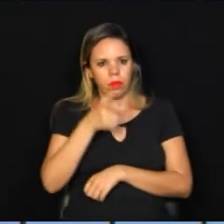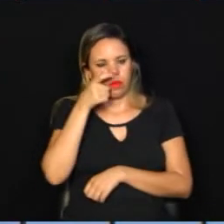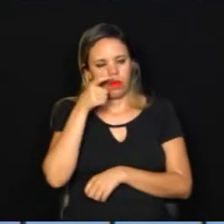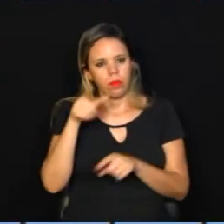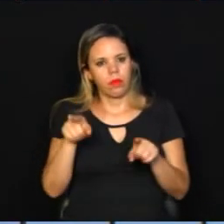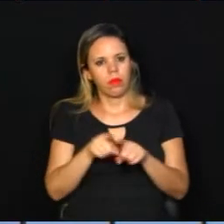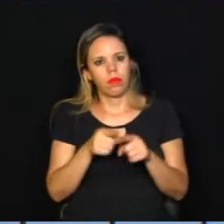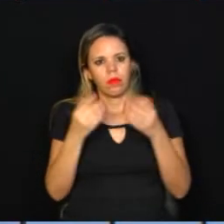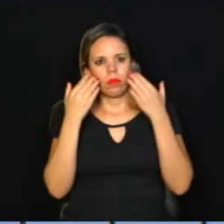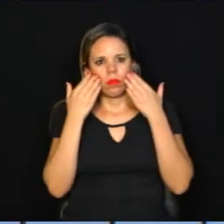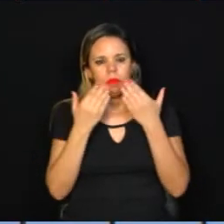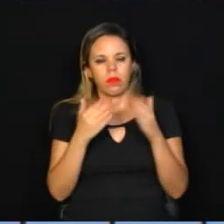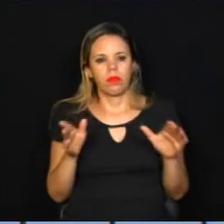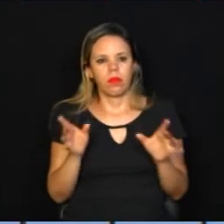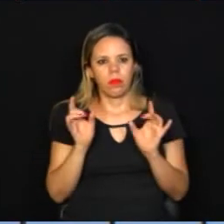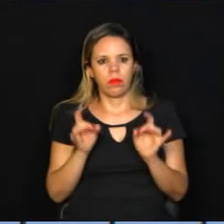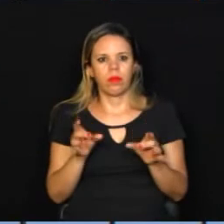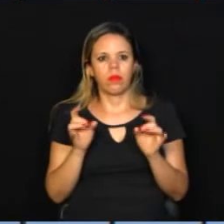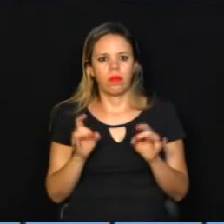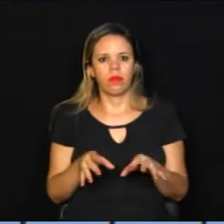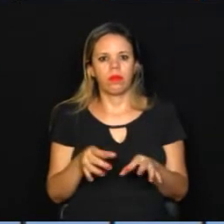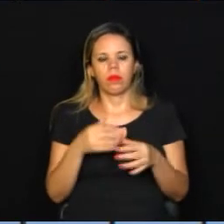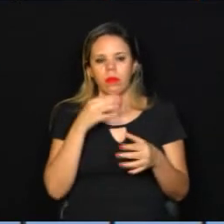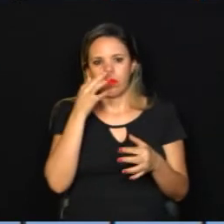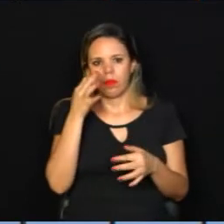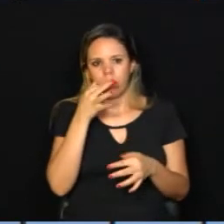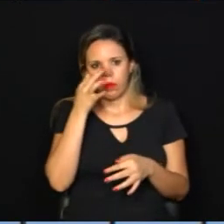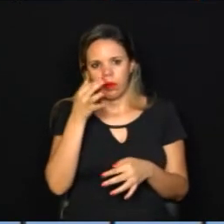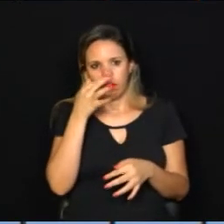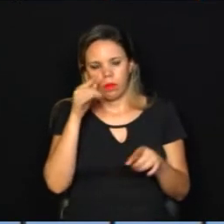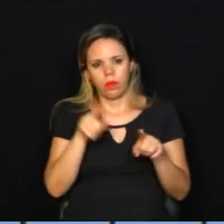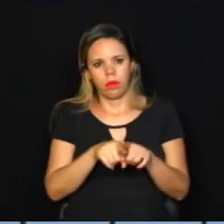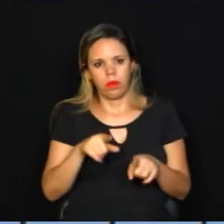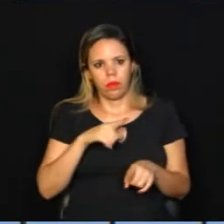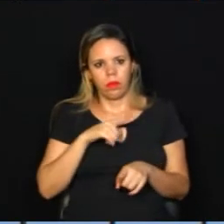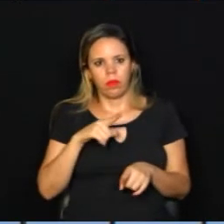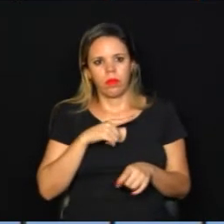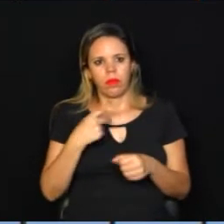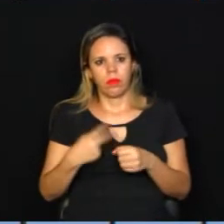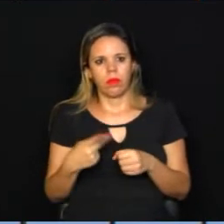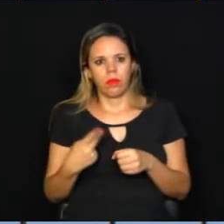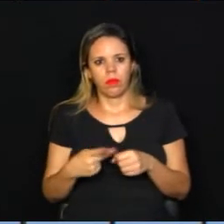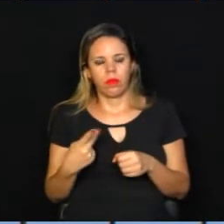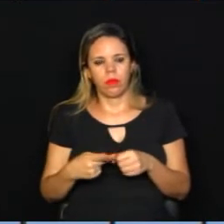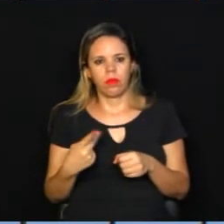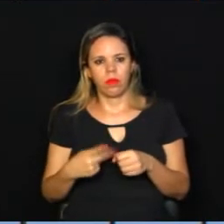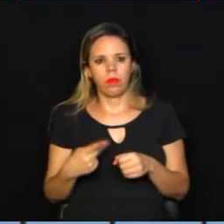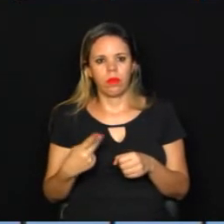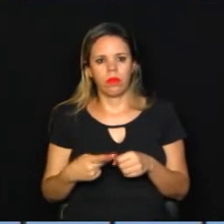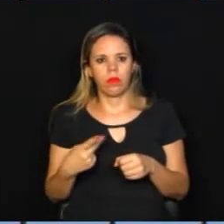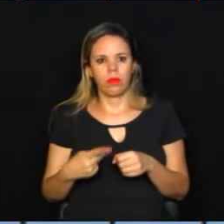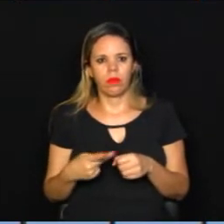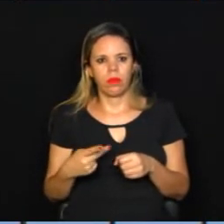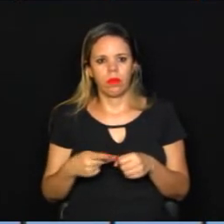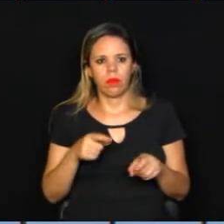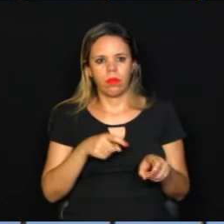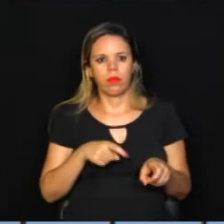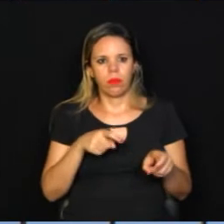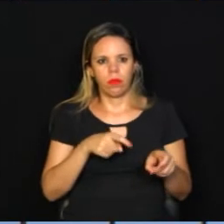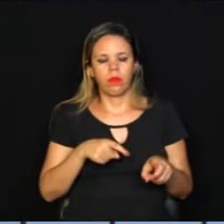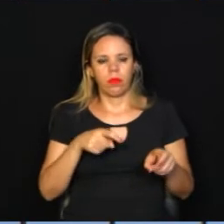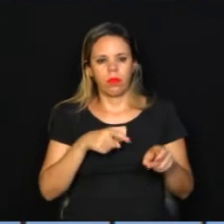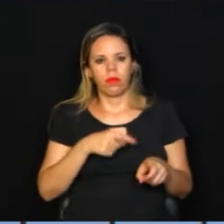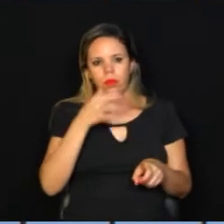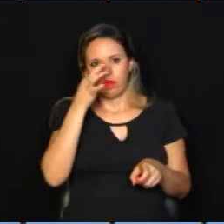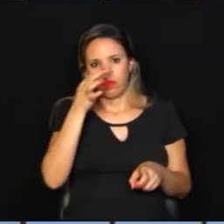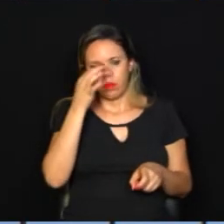da exposição e da venda dessas plantas, nós também teremos produtos dedicados ao cultivo dessas